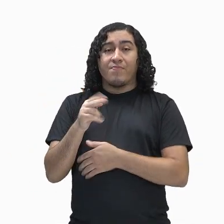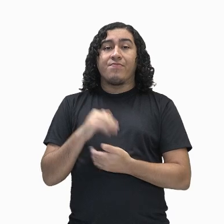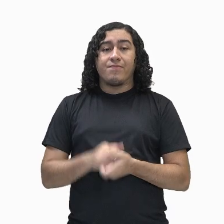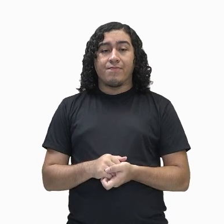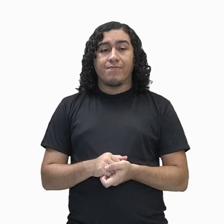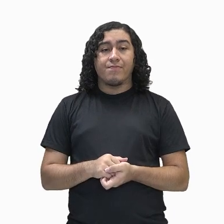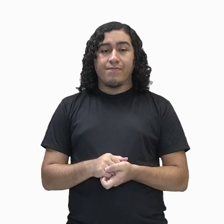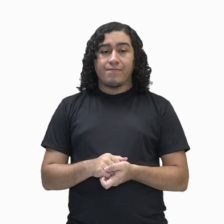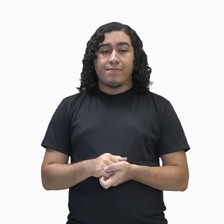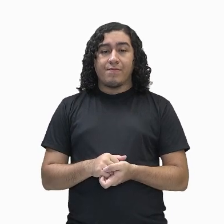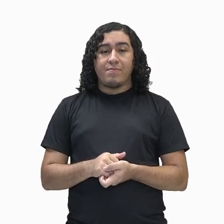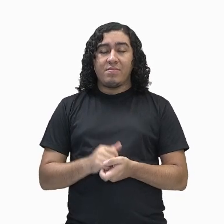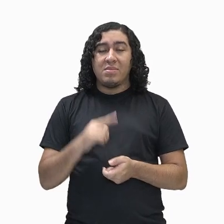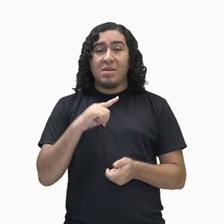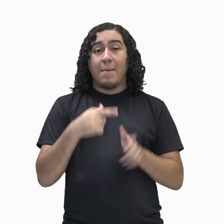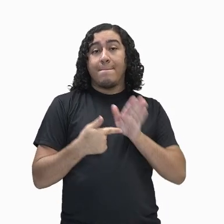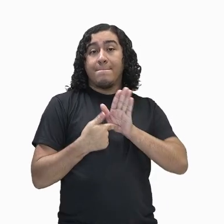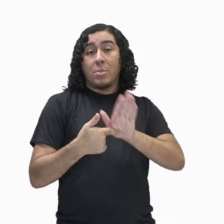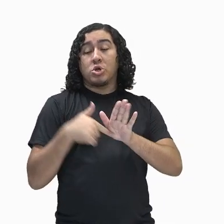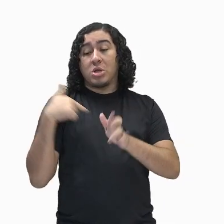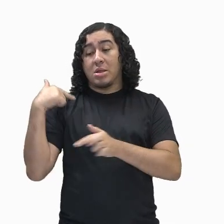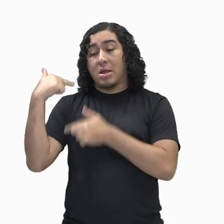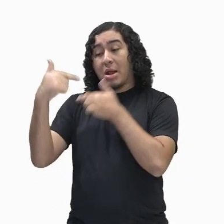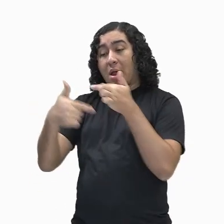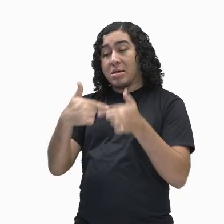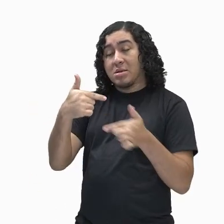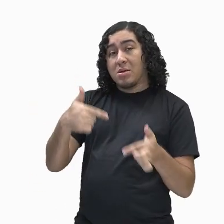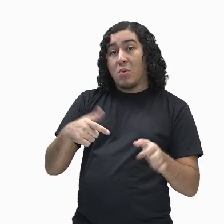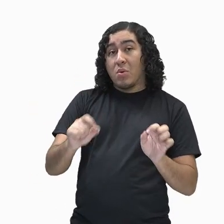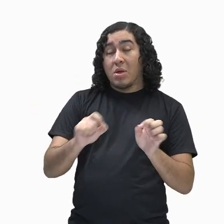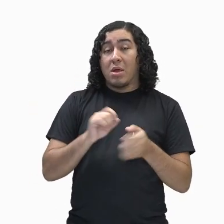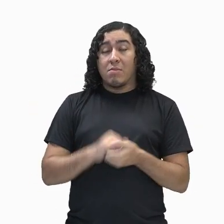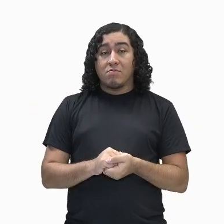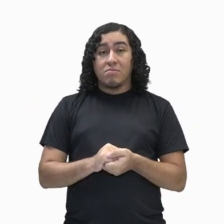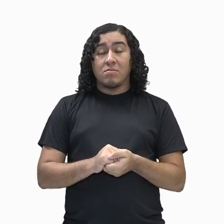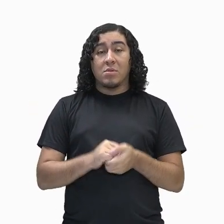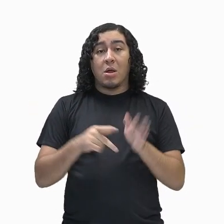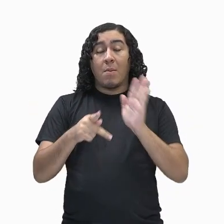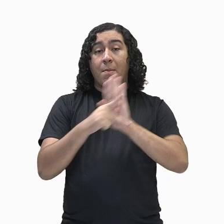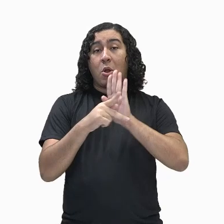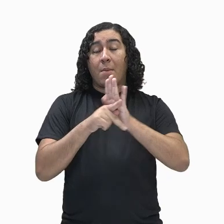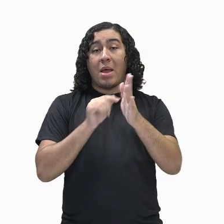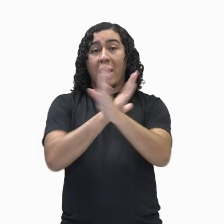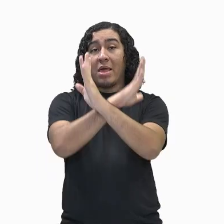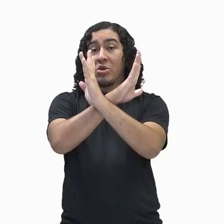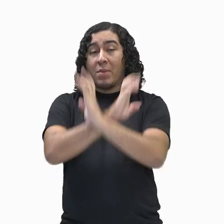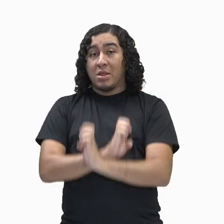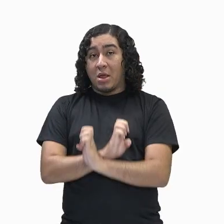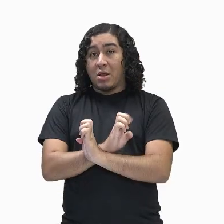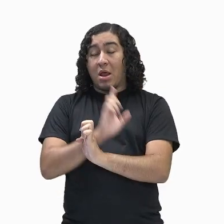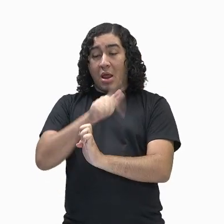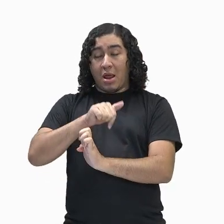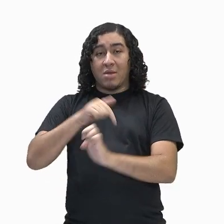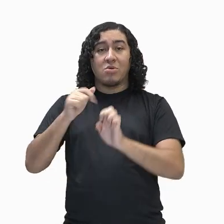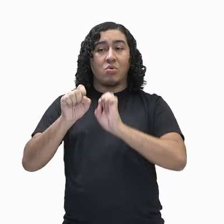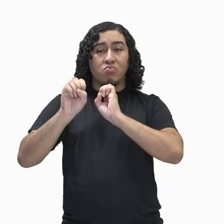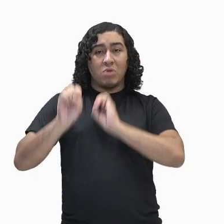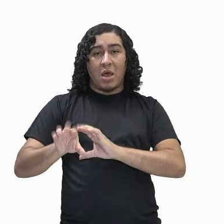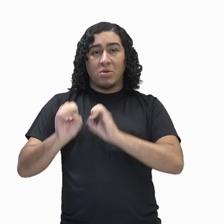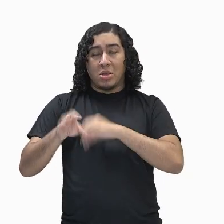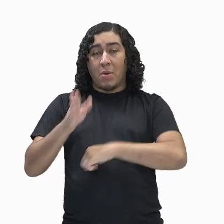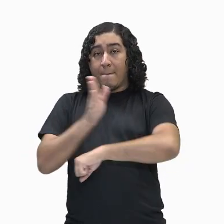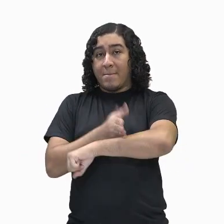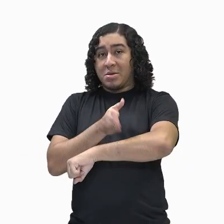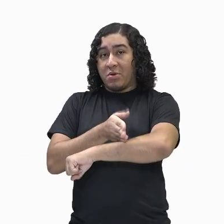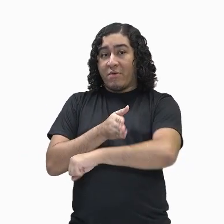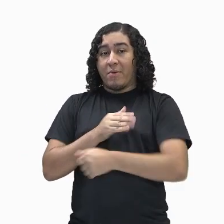aí traços da tradição espartana na educação medieval. E só para